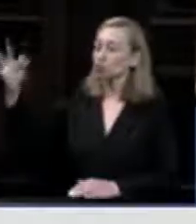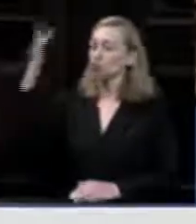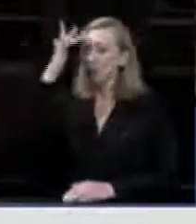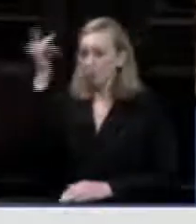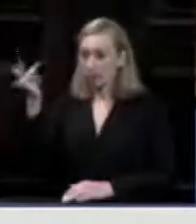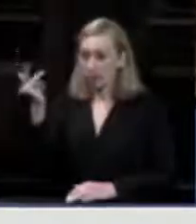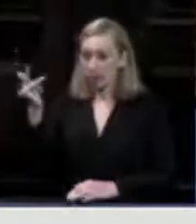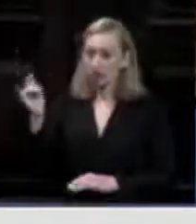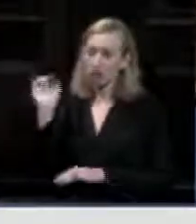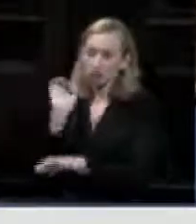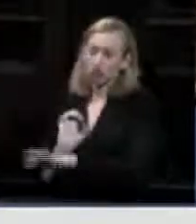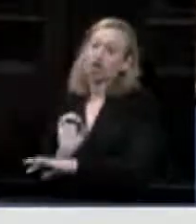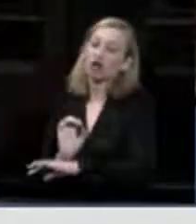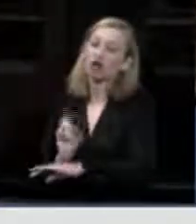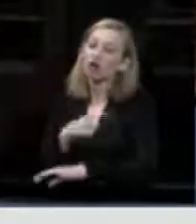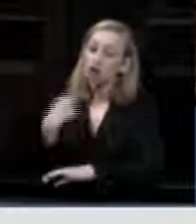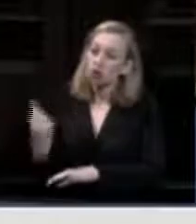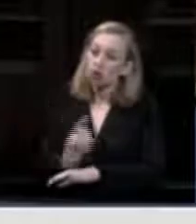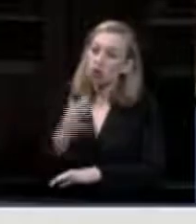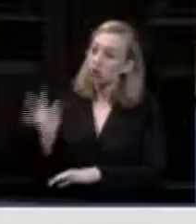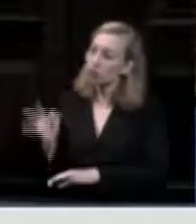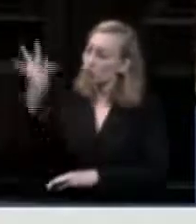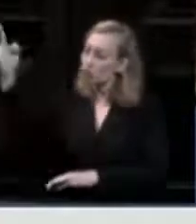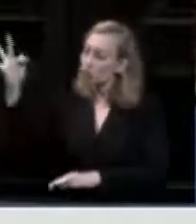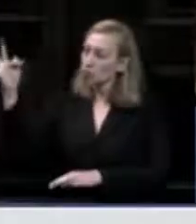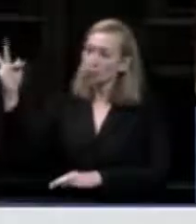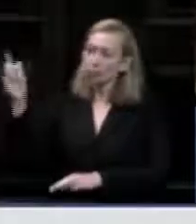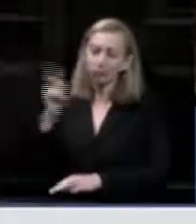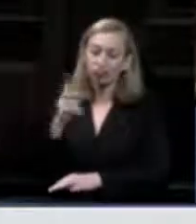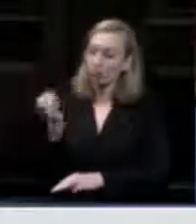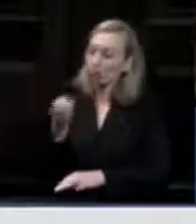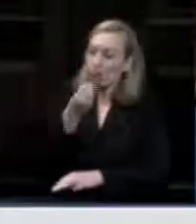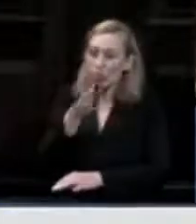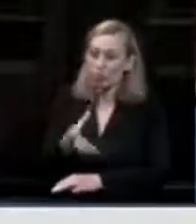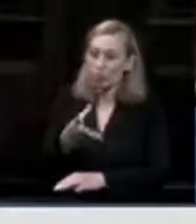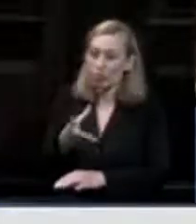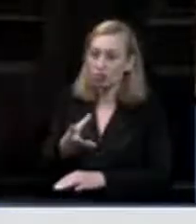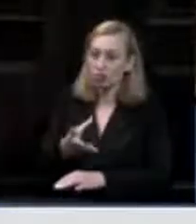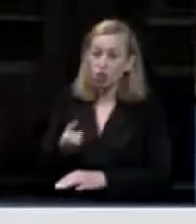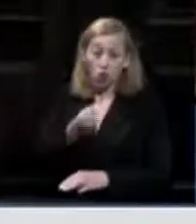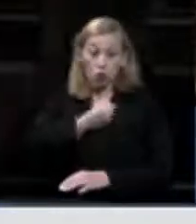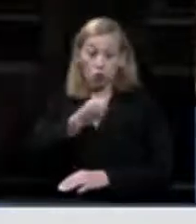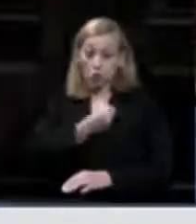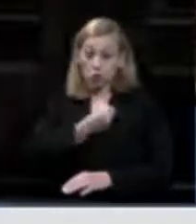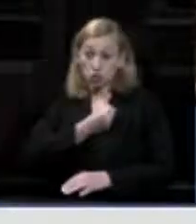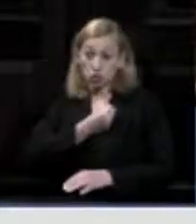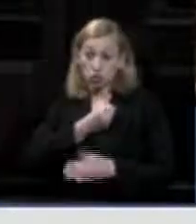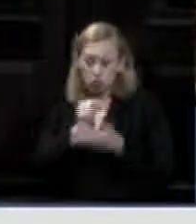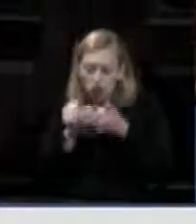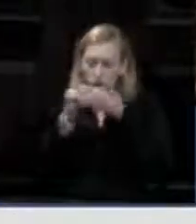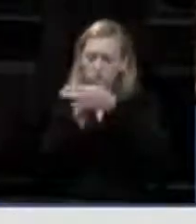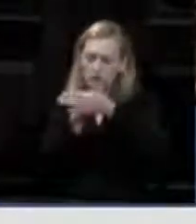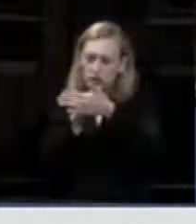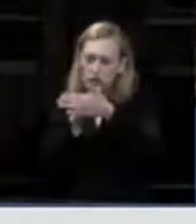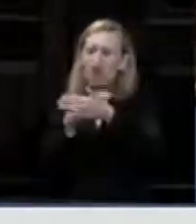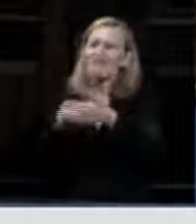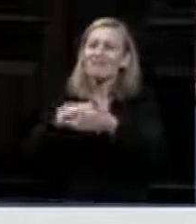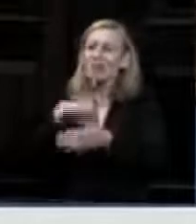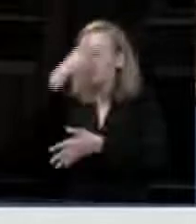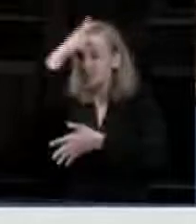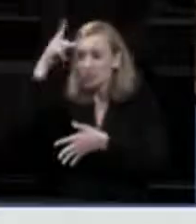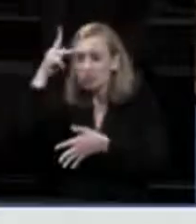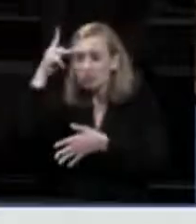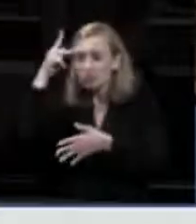Estado, e o nosso futuro tende a não ser bom. Por trás desses números, tem pessoas que estão